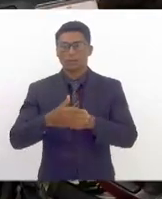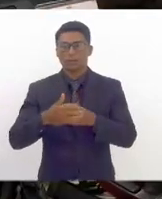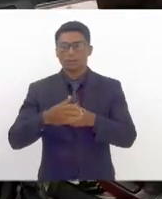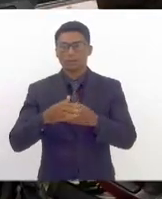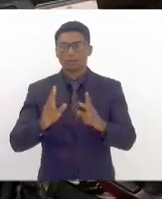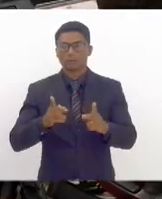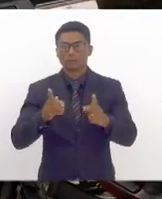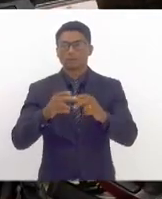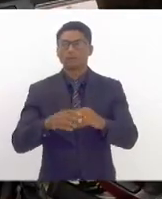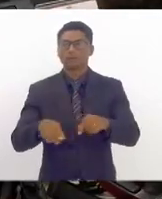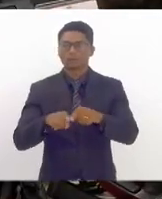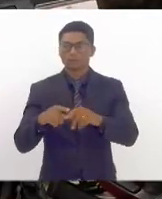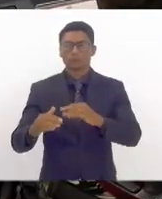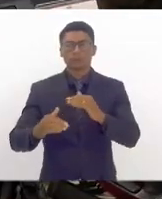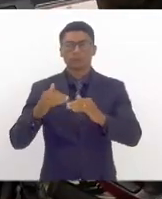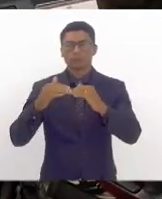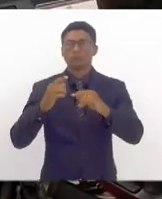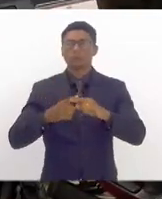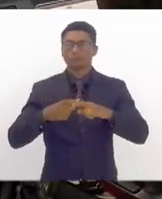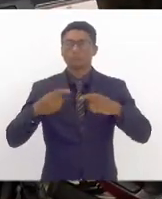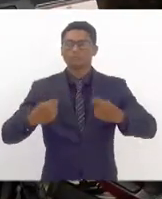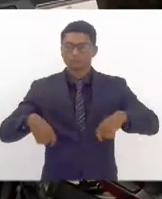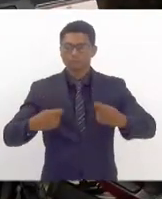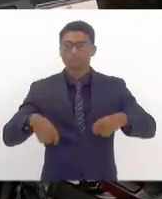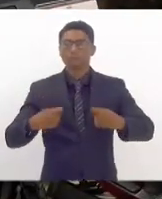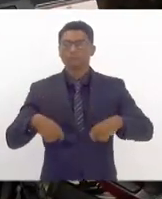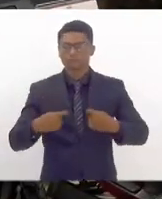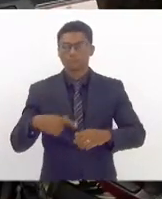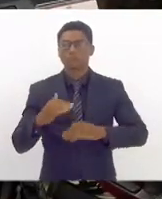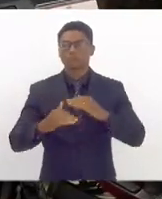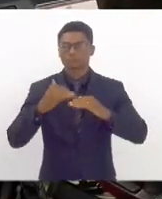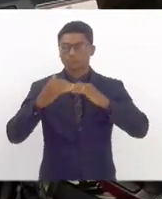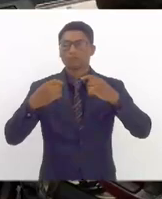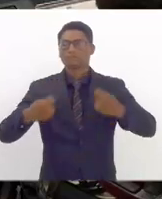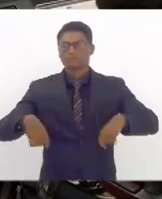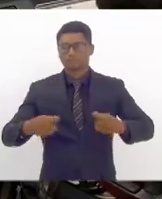e de muita construção porque temos que construir muito ainda